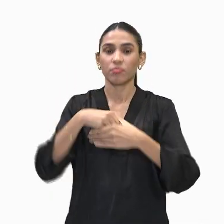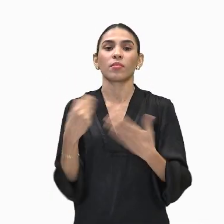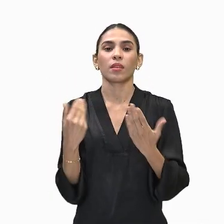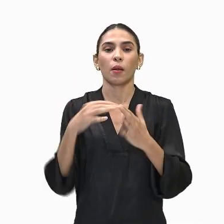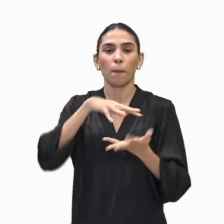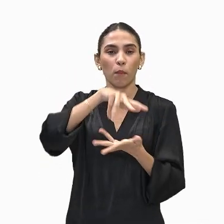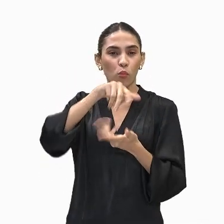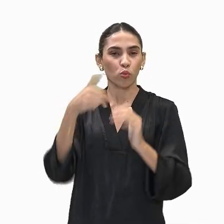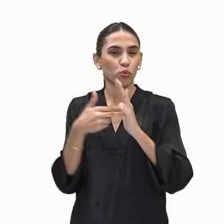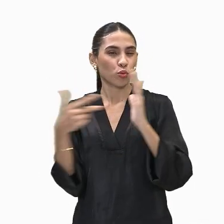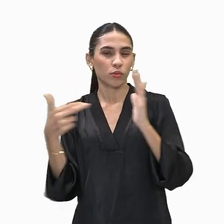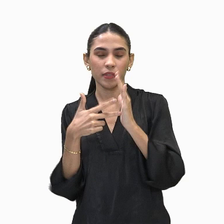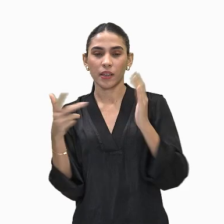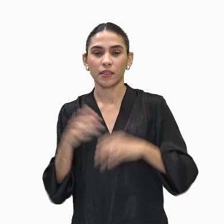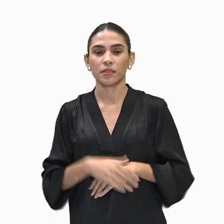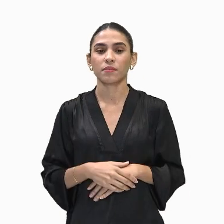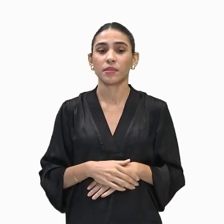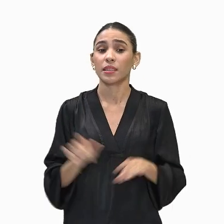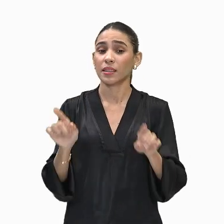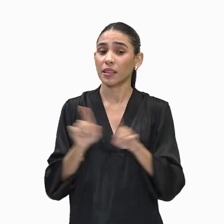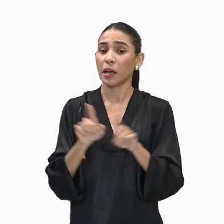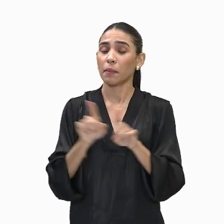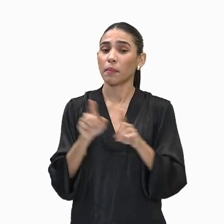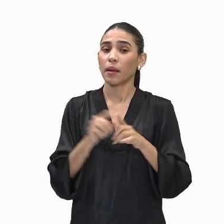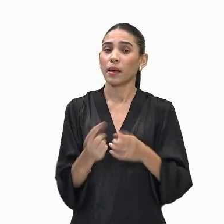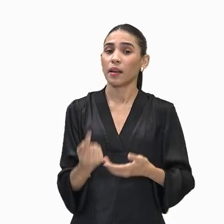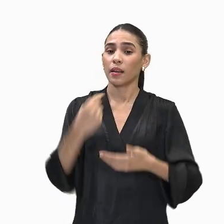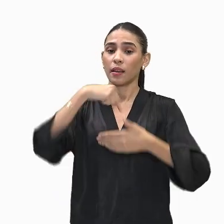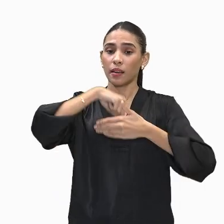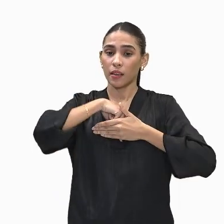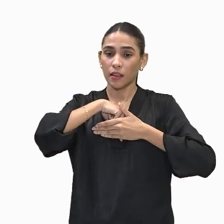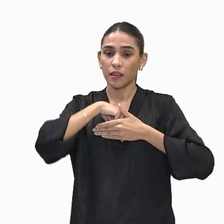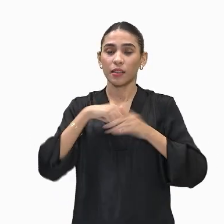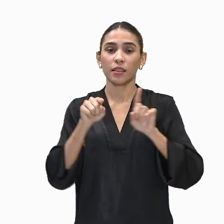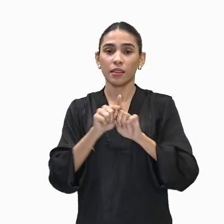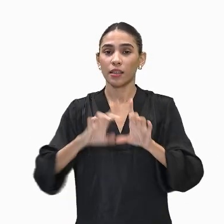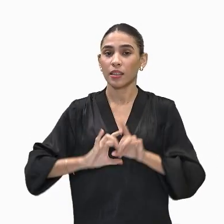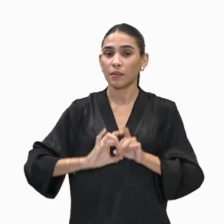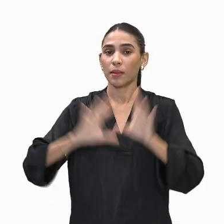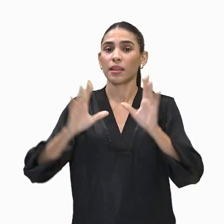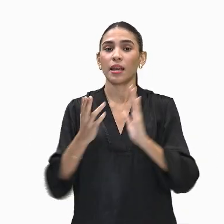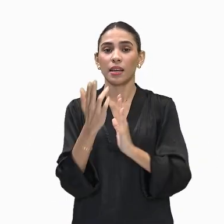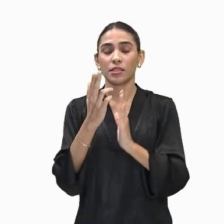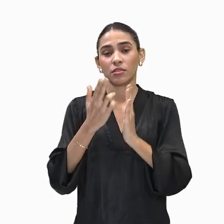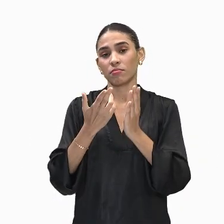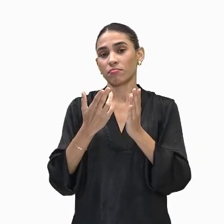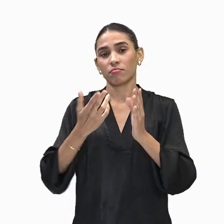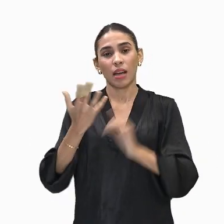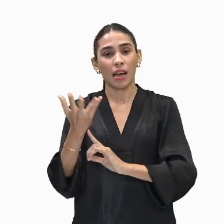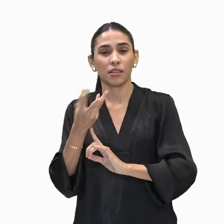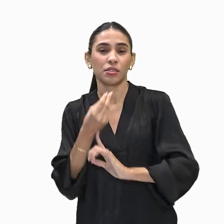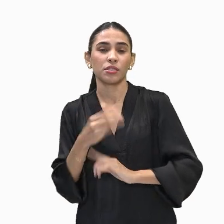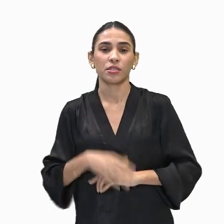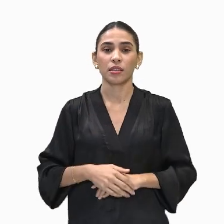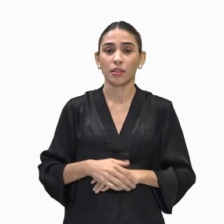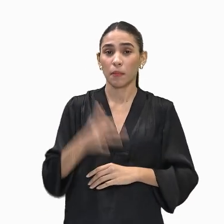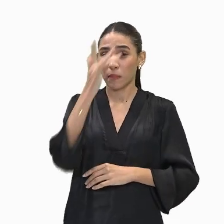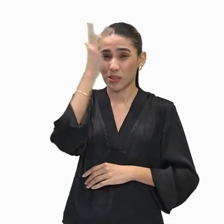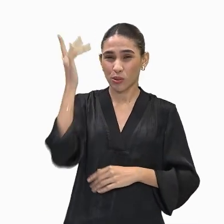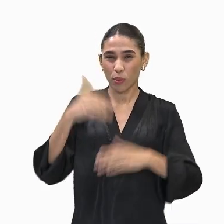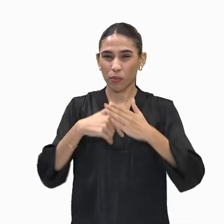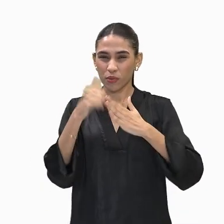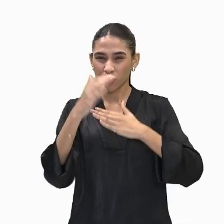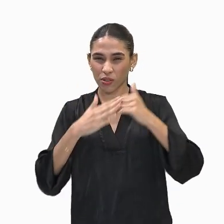novidades, né? Subjetividade e liberdade artística. O artista ele se sente